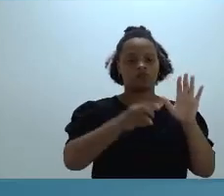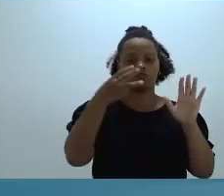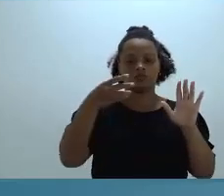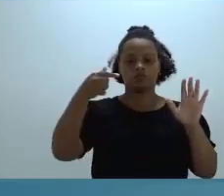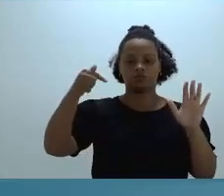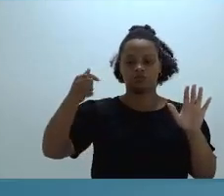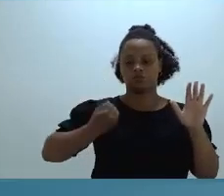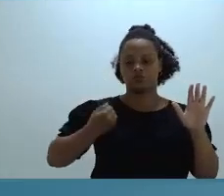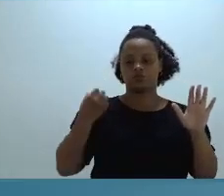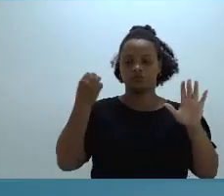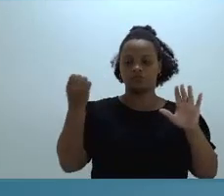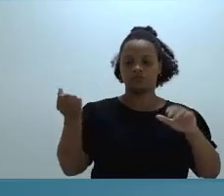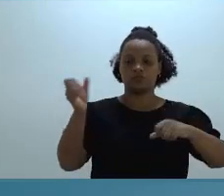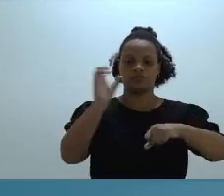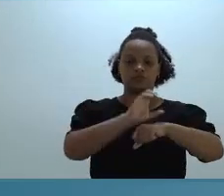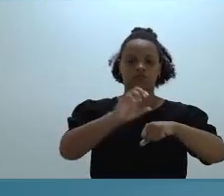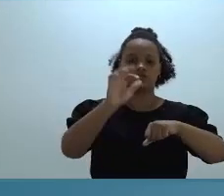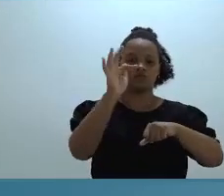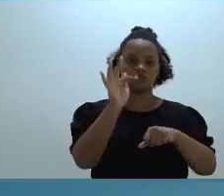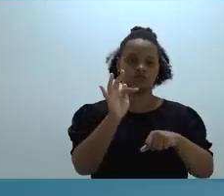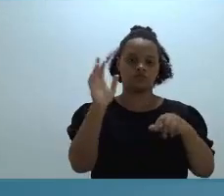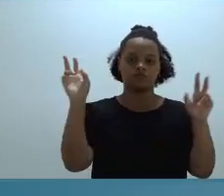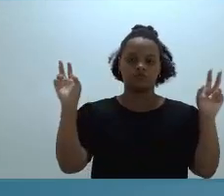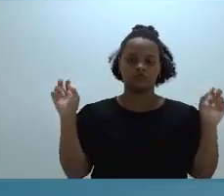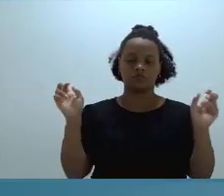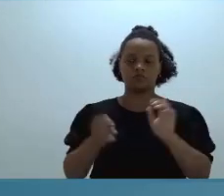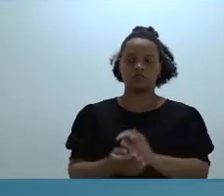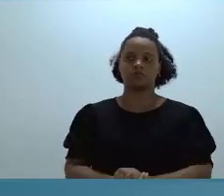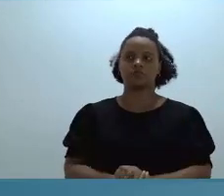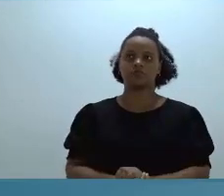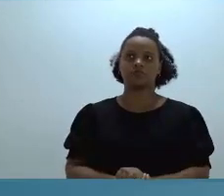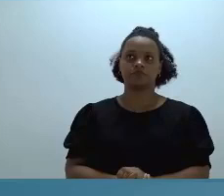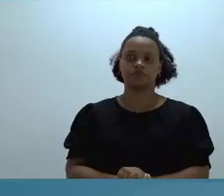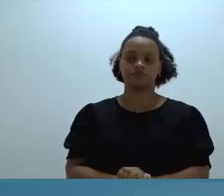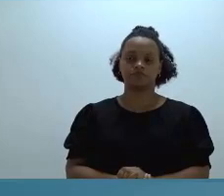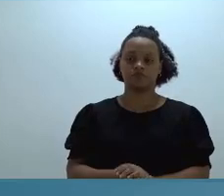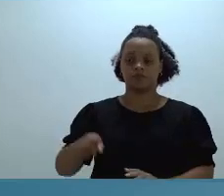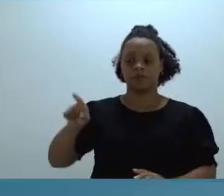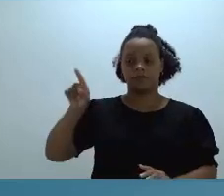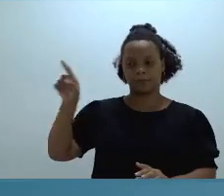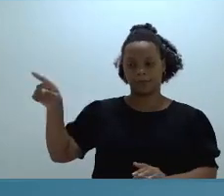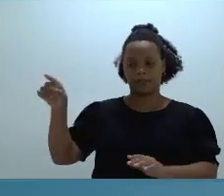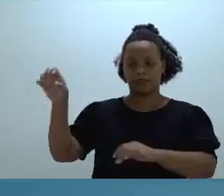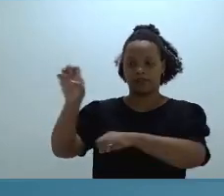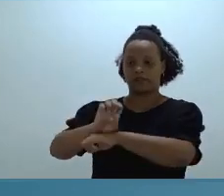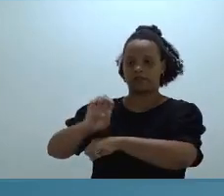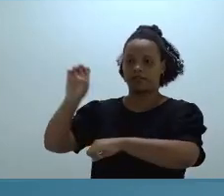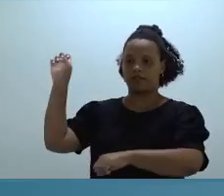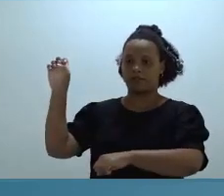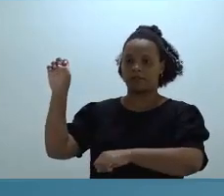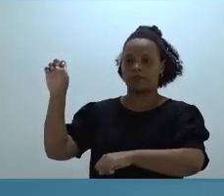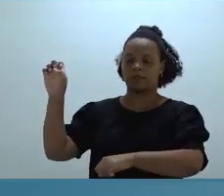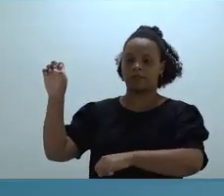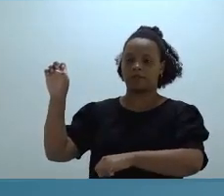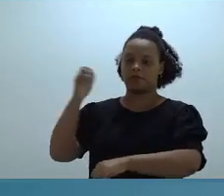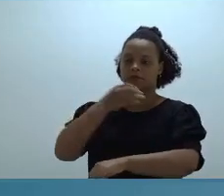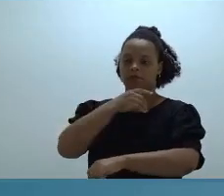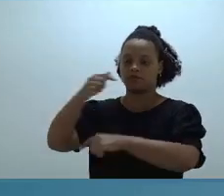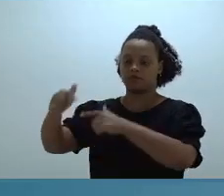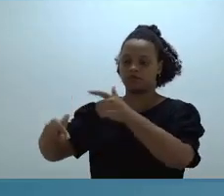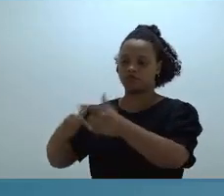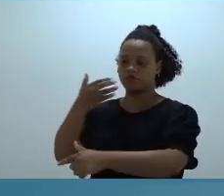fecha aspas. As concessionárias de serviço público de fornecimento de energia elétrica, assim como o próprio